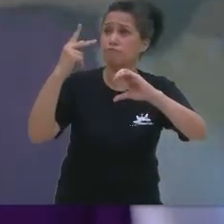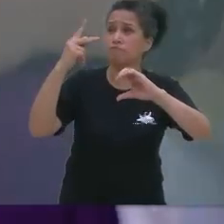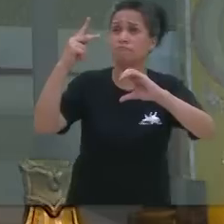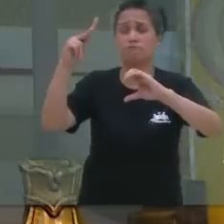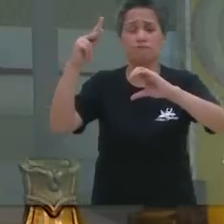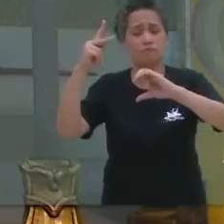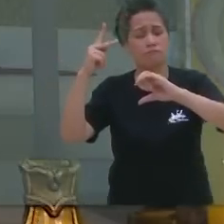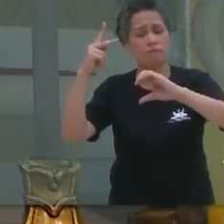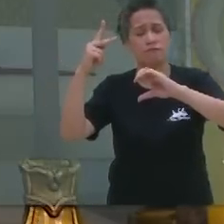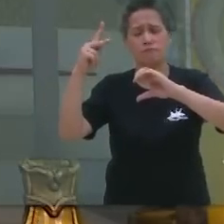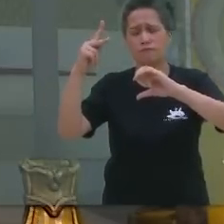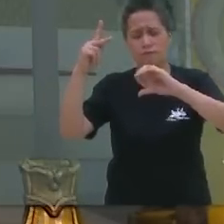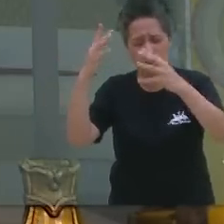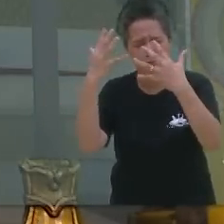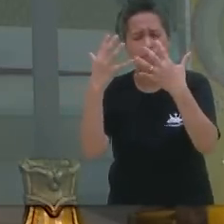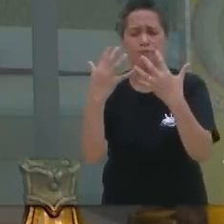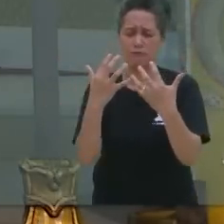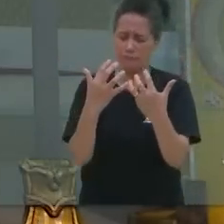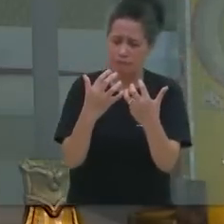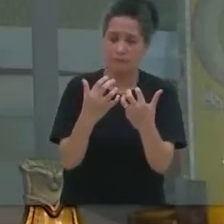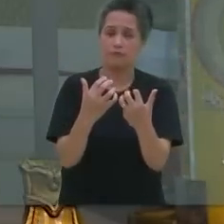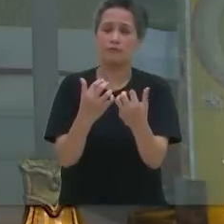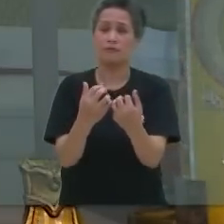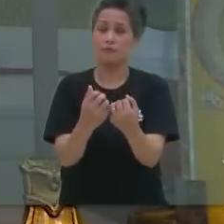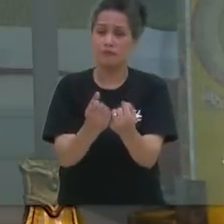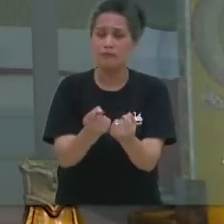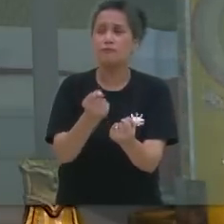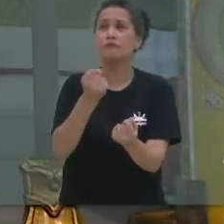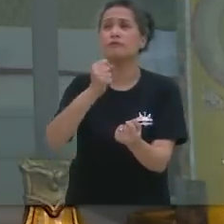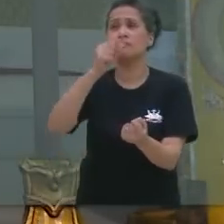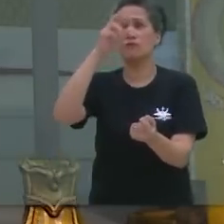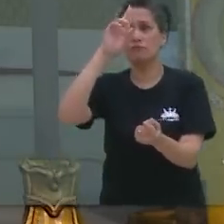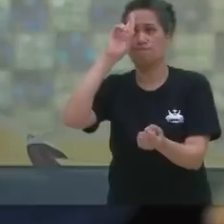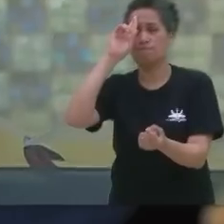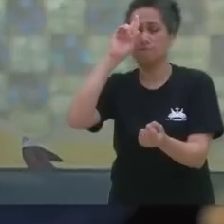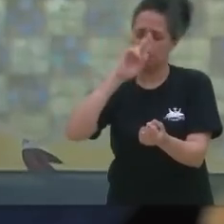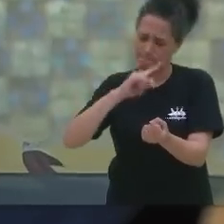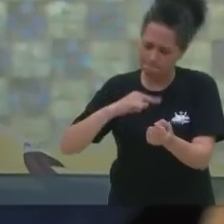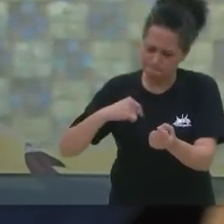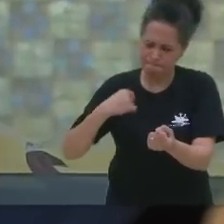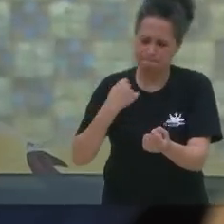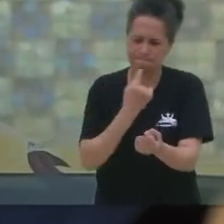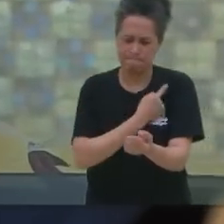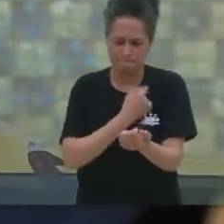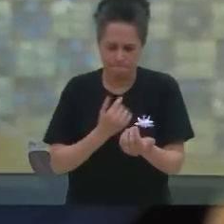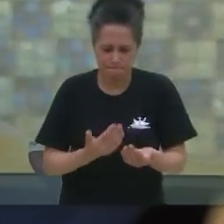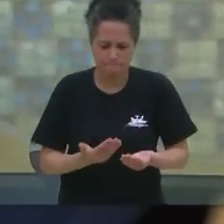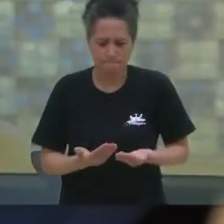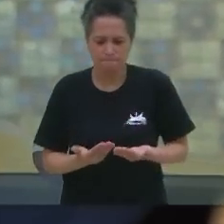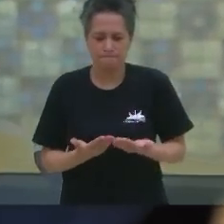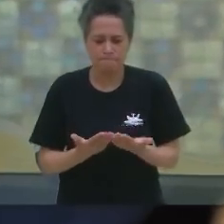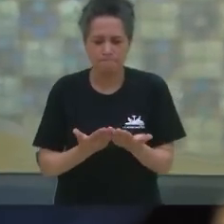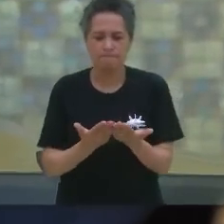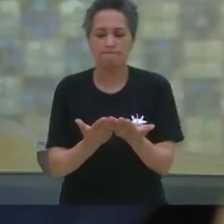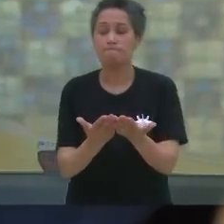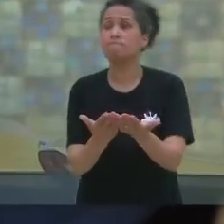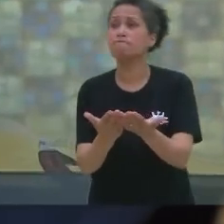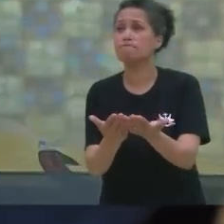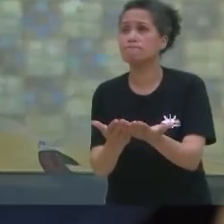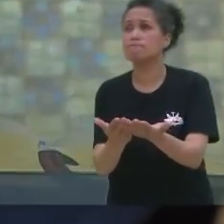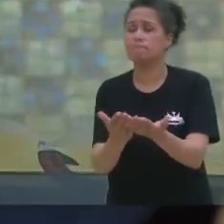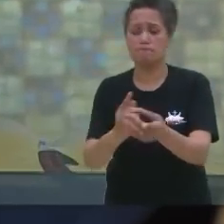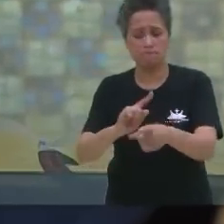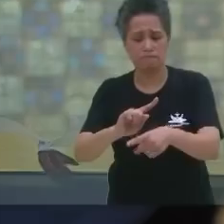coração. Aceita, Senhor, a nossa oferta, que será depois na